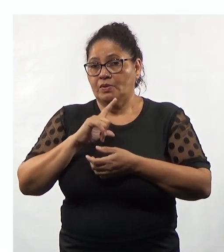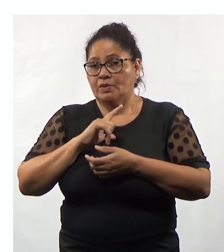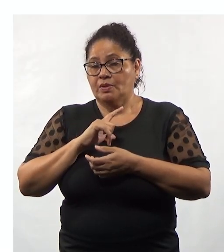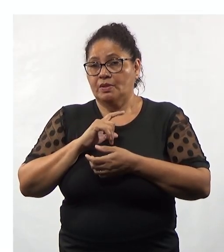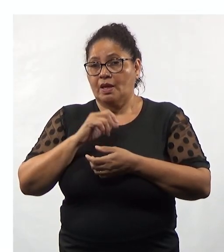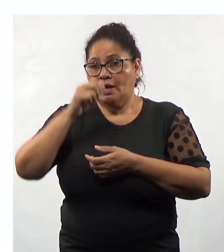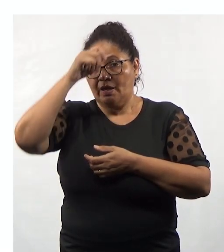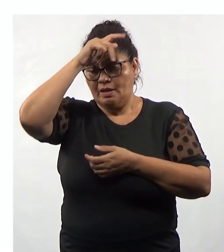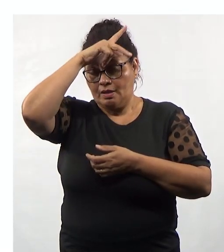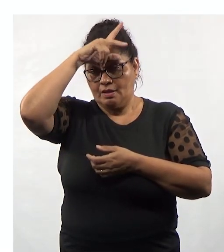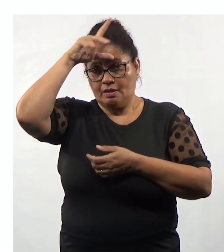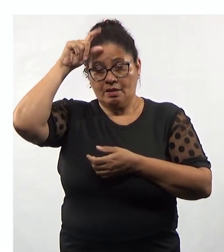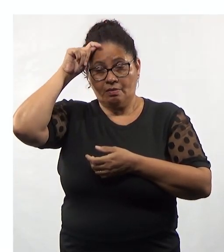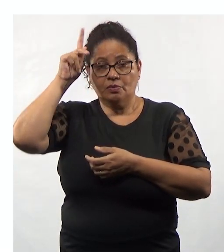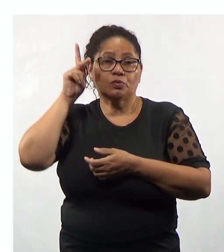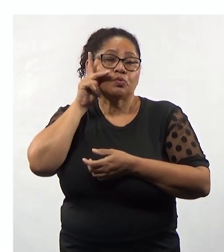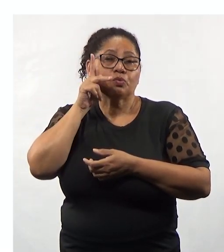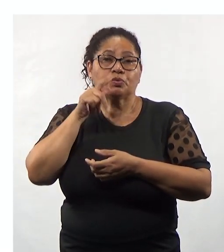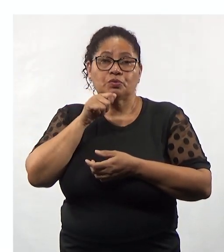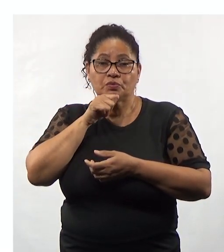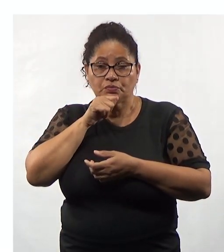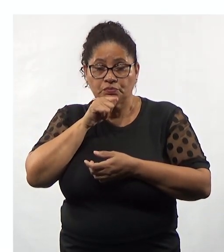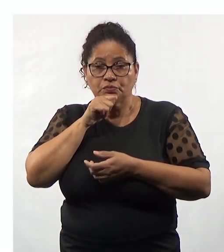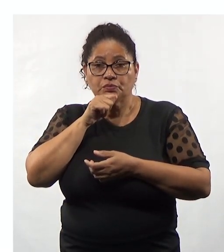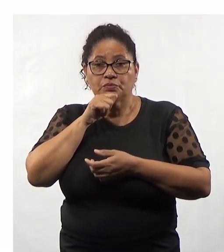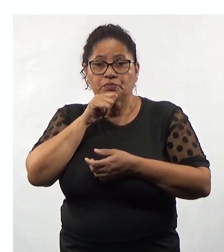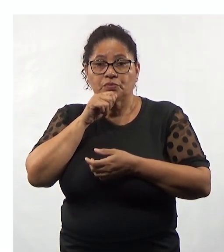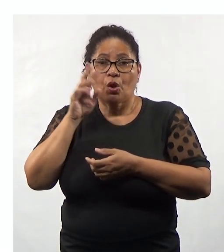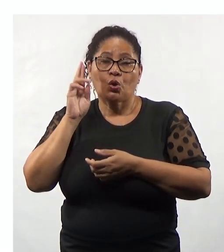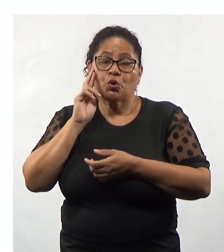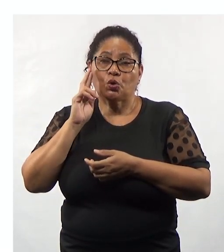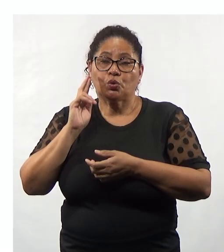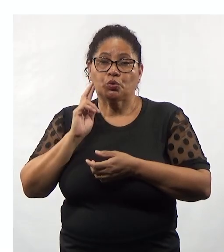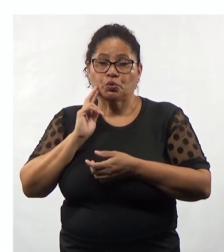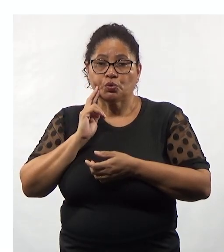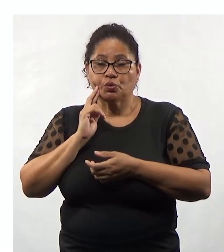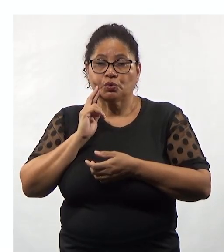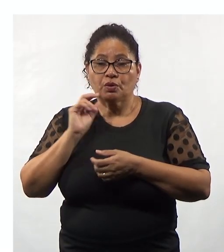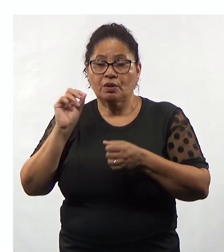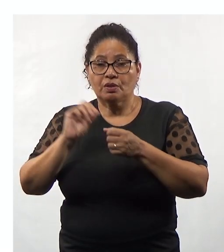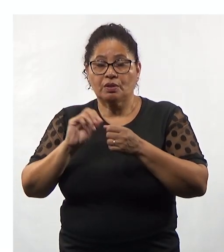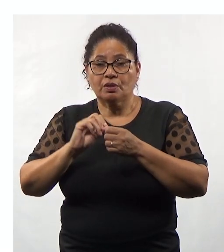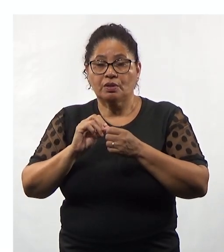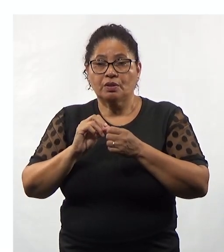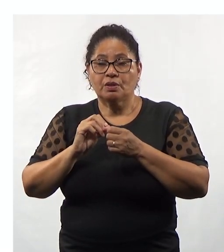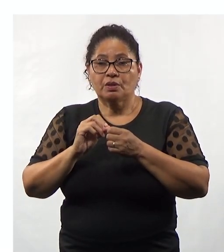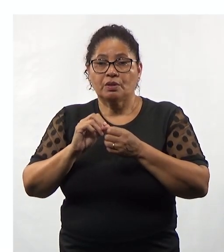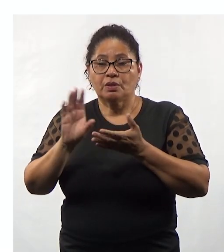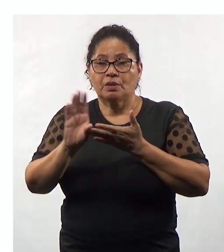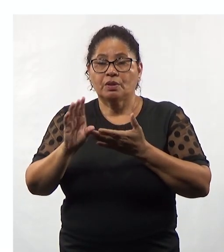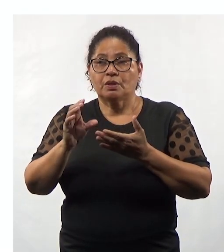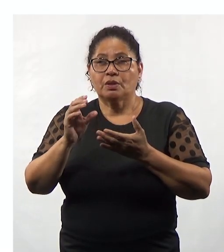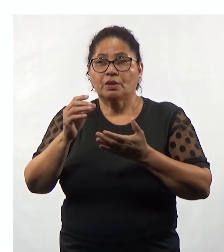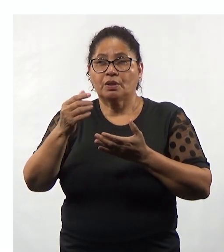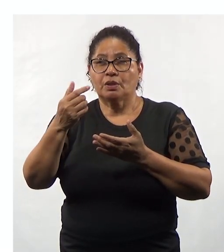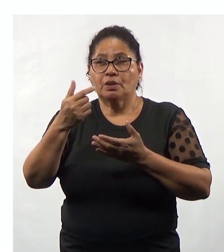a Prefeitura de Porto Velho, em Rondônia, resolveu investir no ano